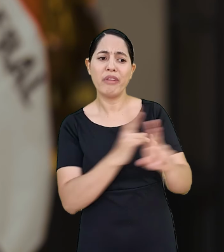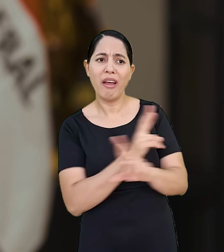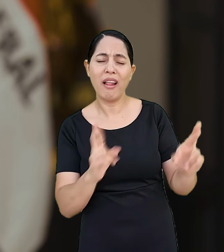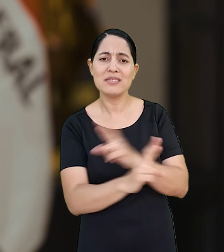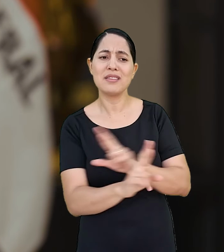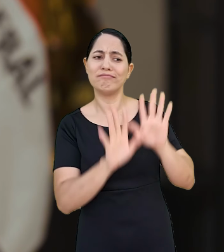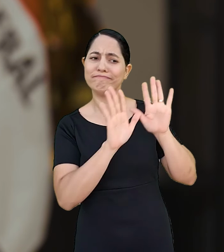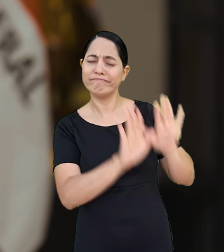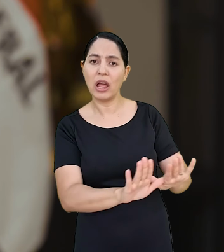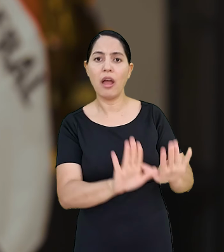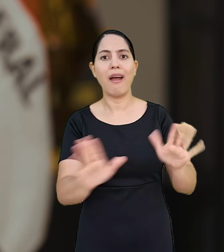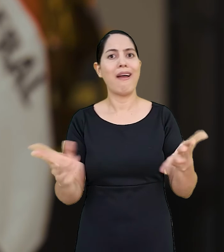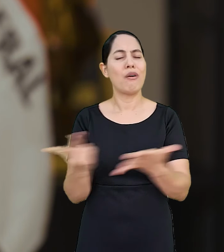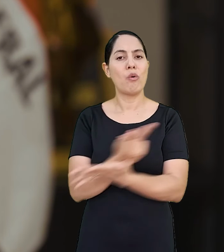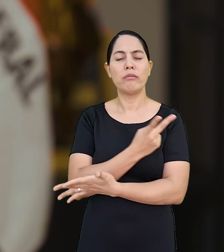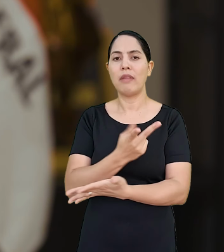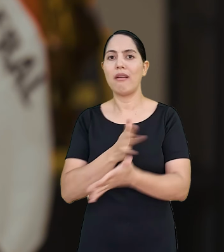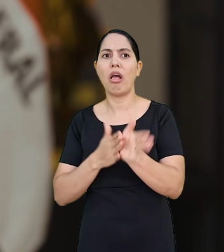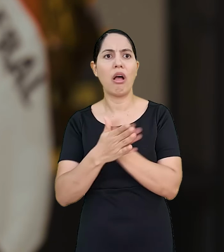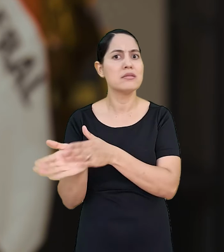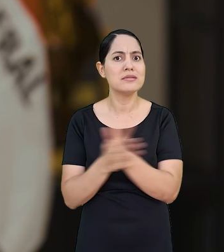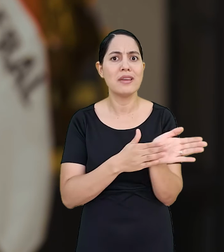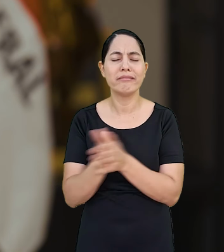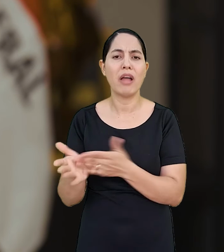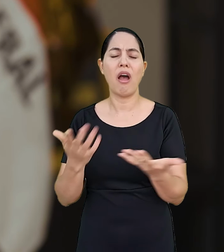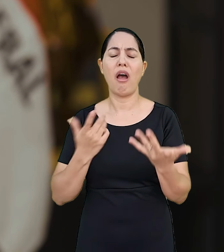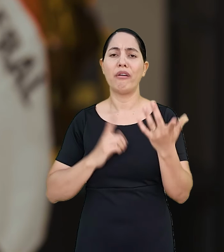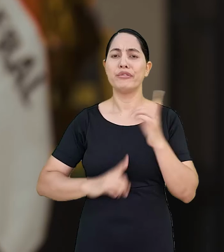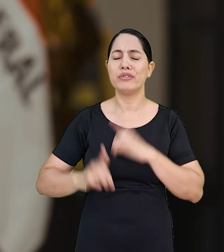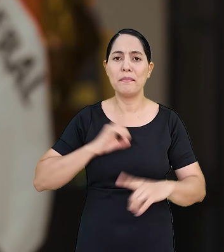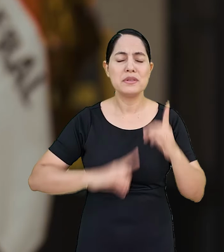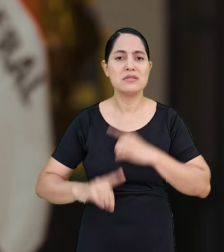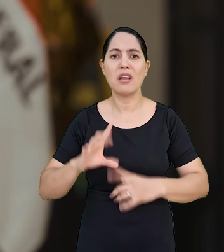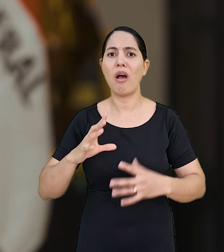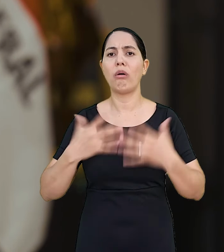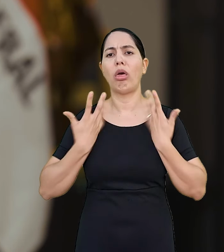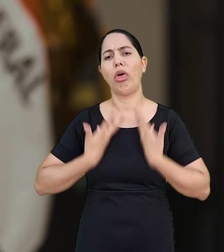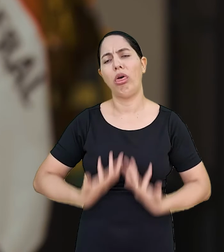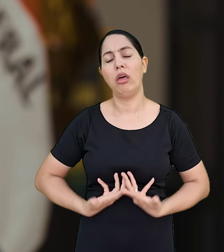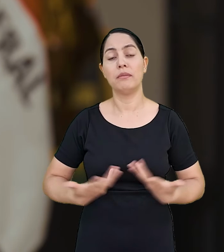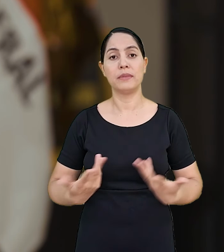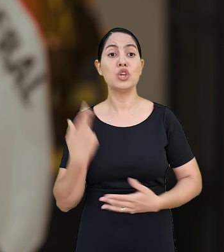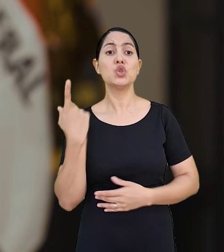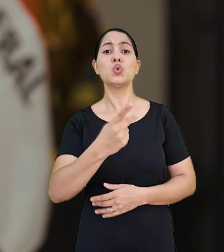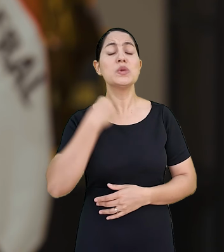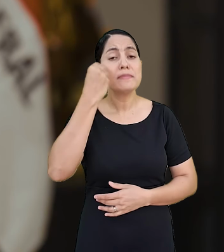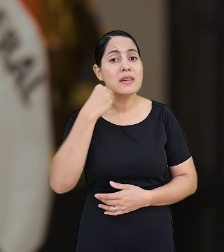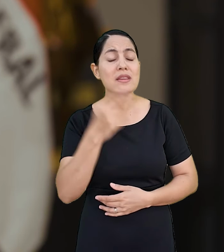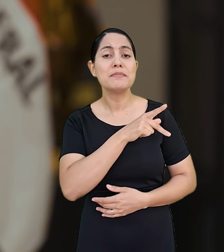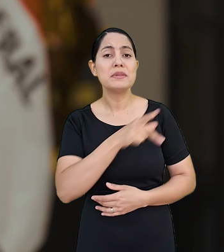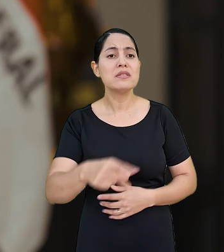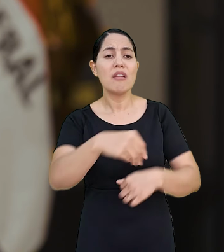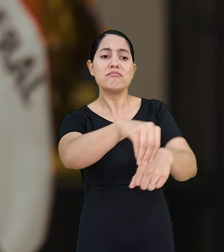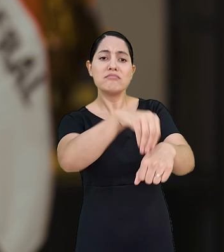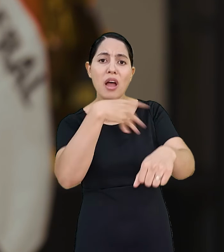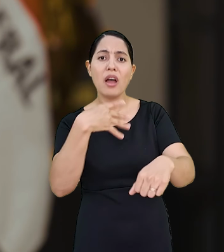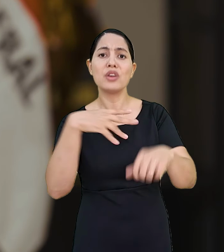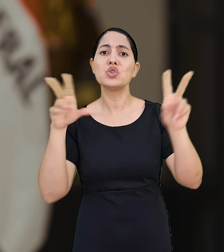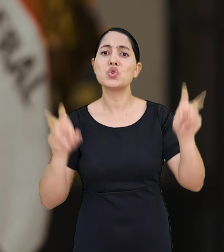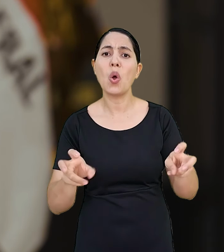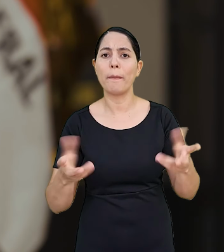trabalho importante. Aí vem a ansiedade, o esgotamento e a depressão. O que o senhor, com toda a sua experiência, poderia dizer